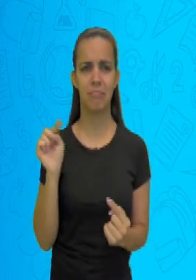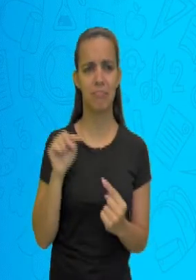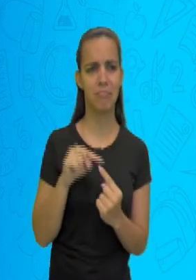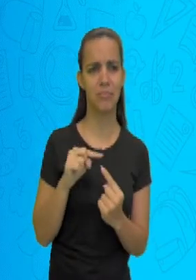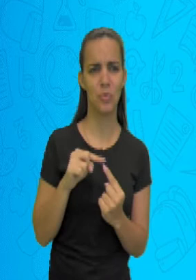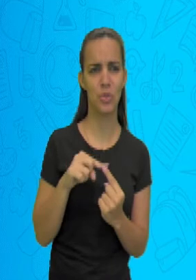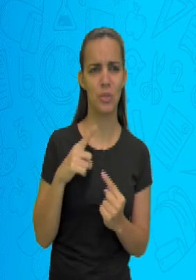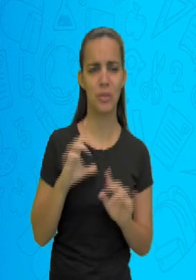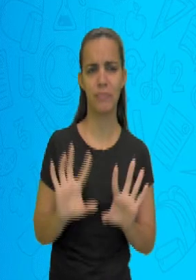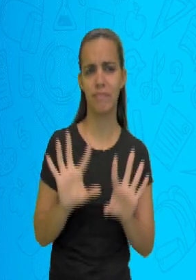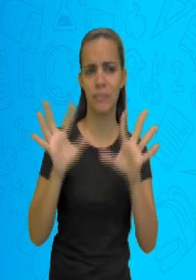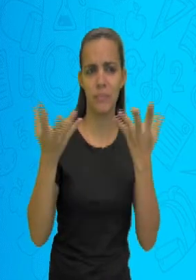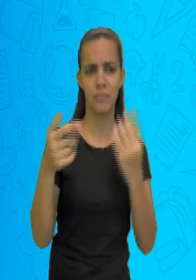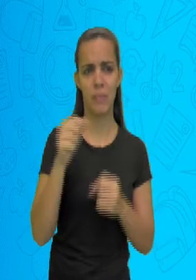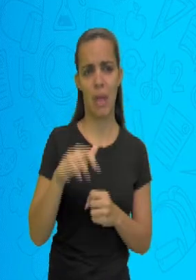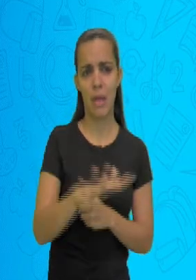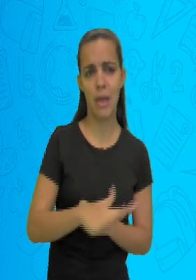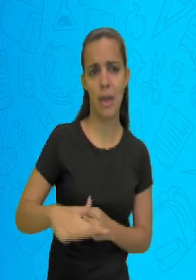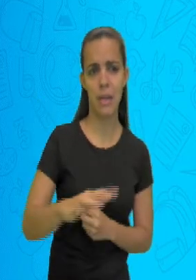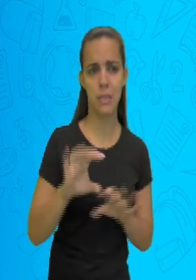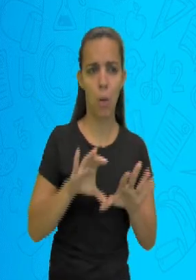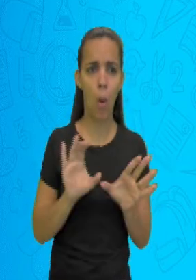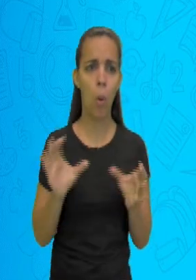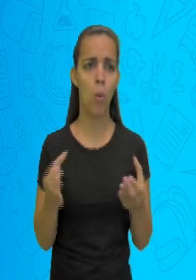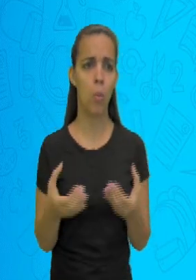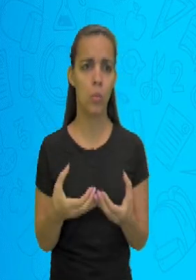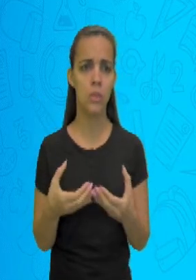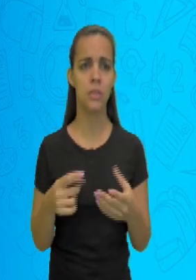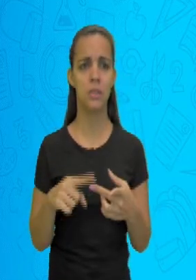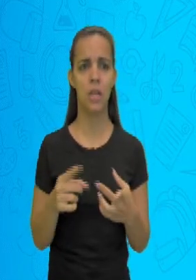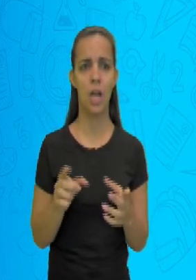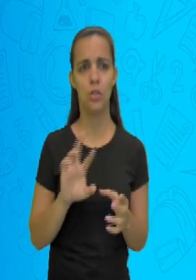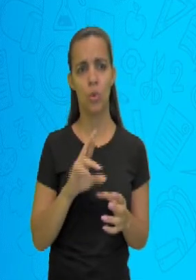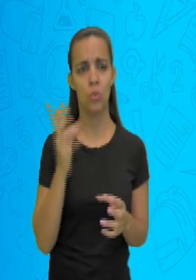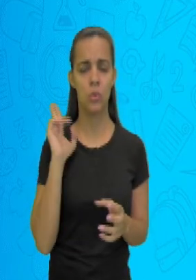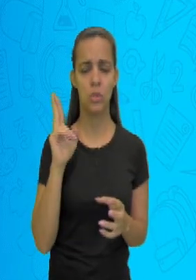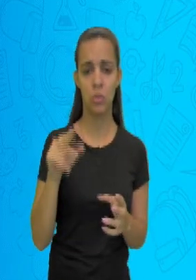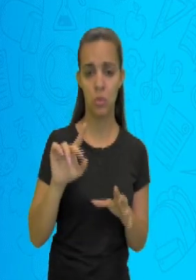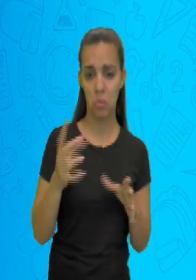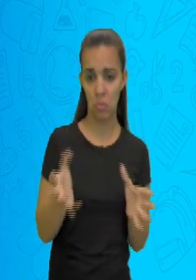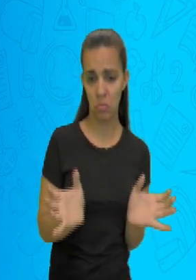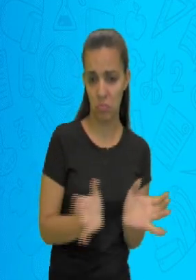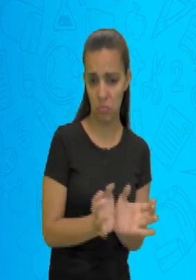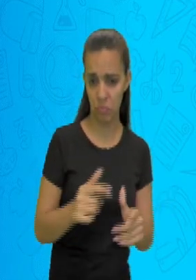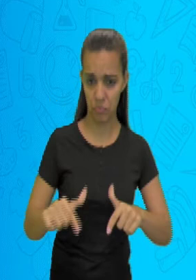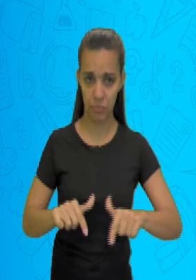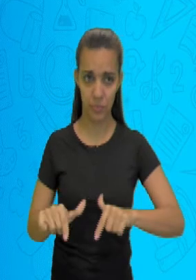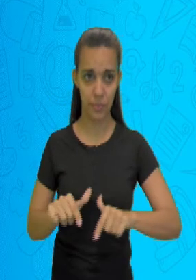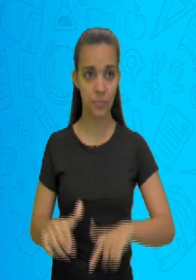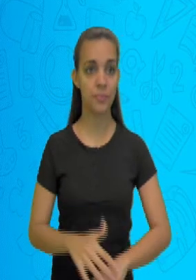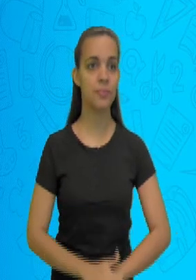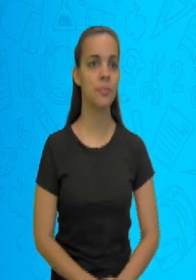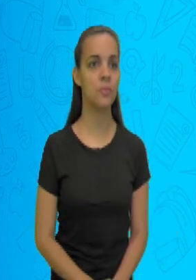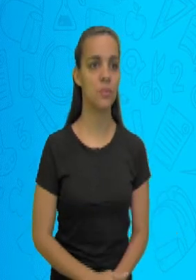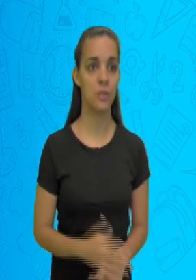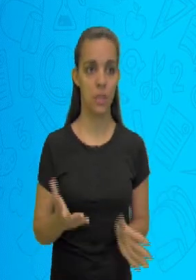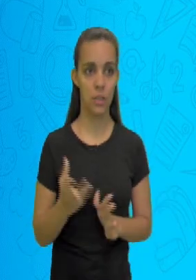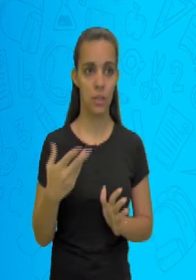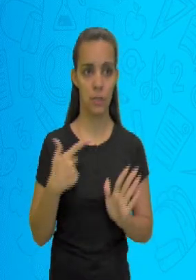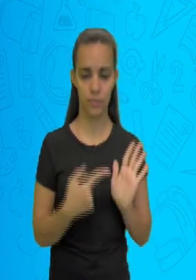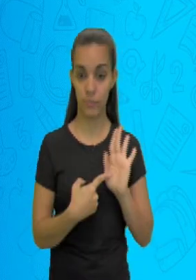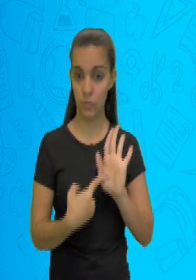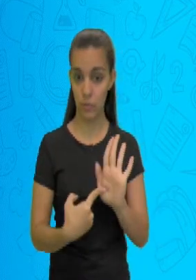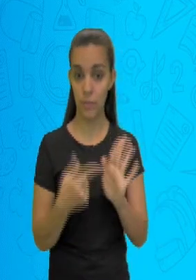nação, comunidade, religião ou classe trabalhista. Então, olha aqui, eu peguei como exemplo o calendário